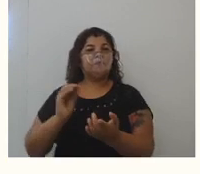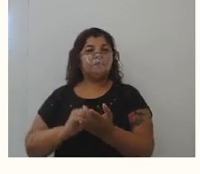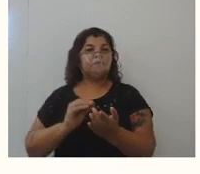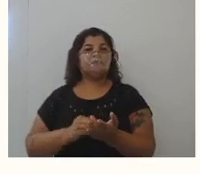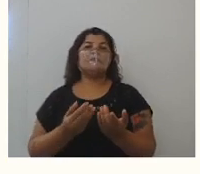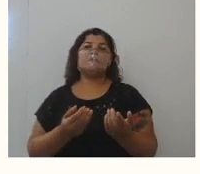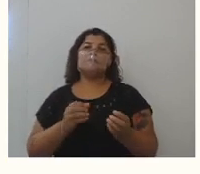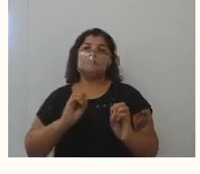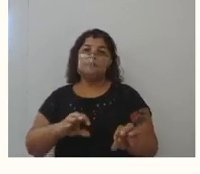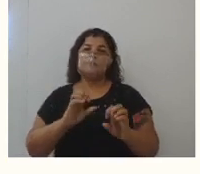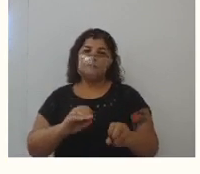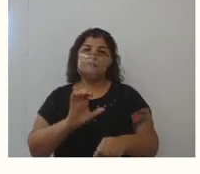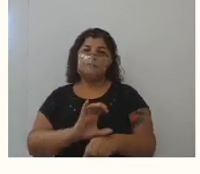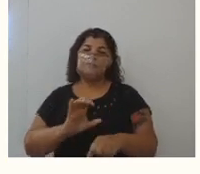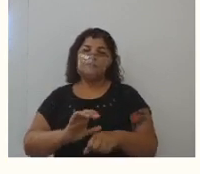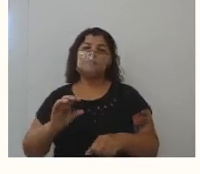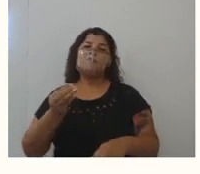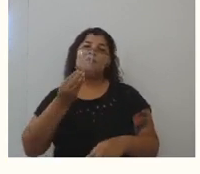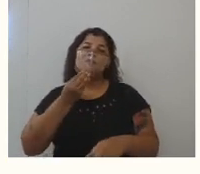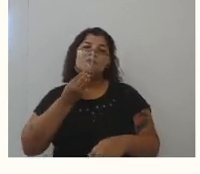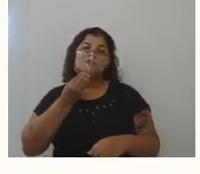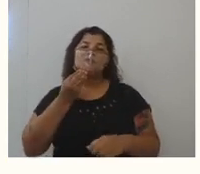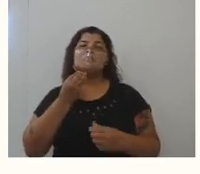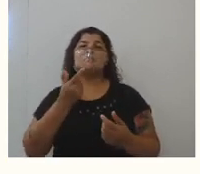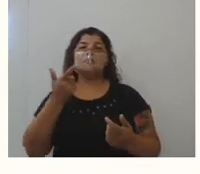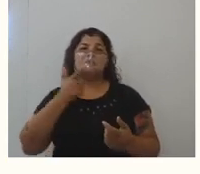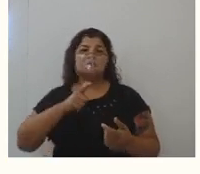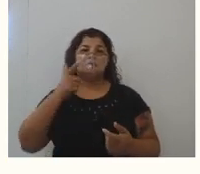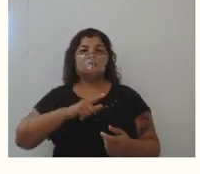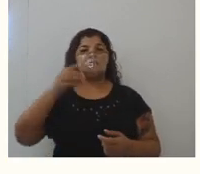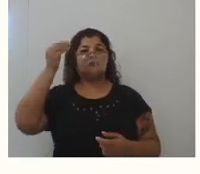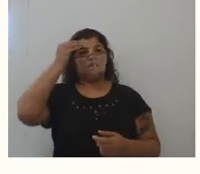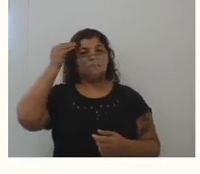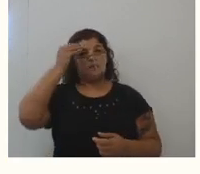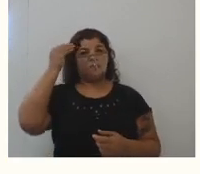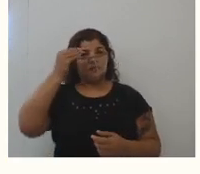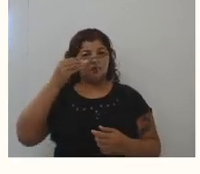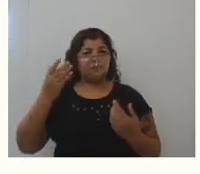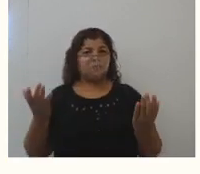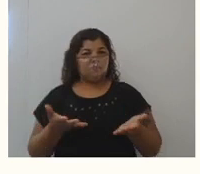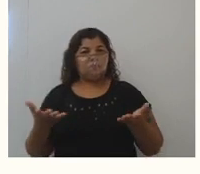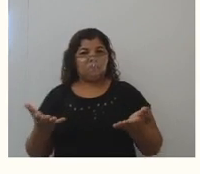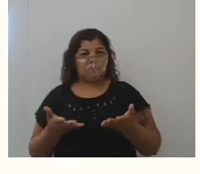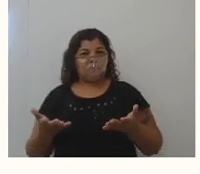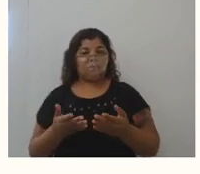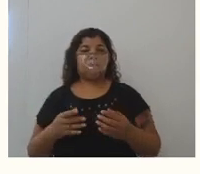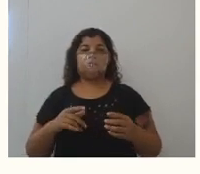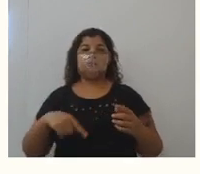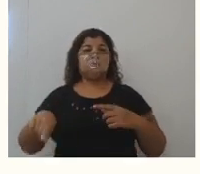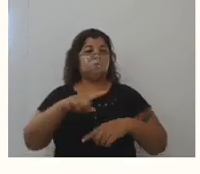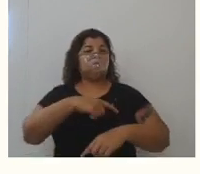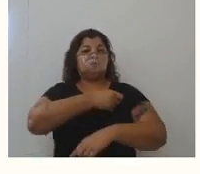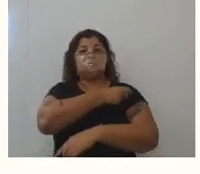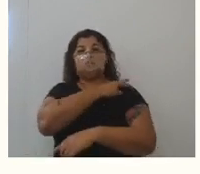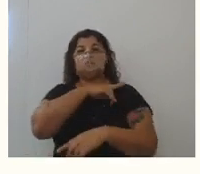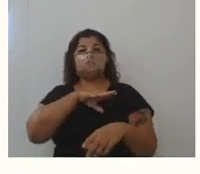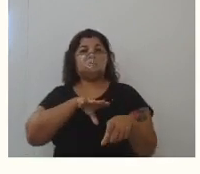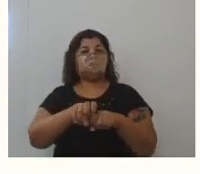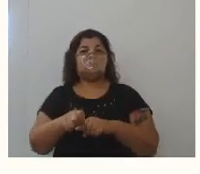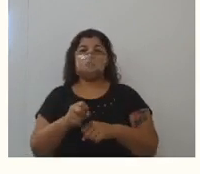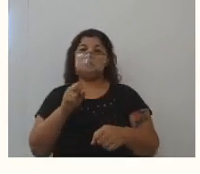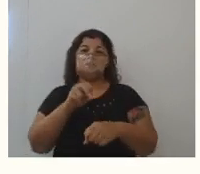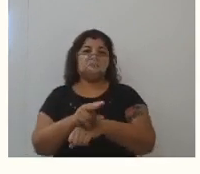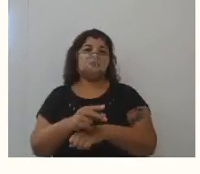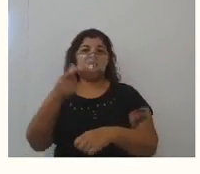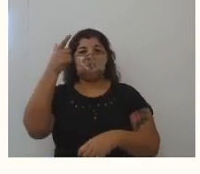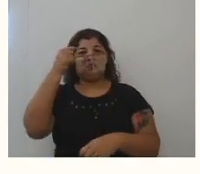que eles adquiram a experiência tão exigida hoje. Muitos de nós terminam o ensino médio, não conseguem entrar para a universidade,